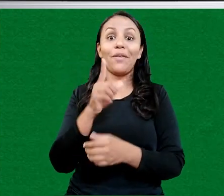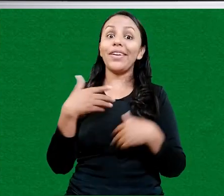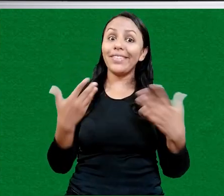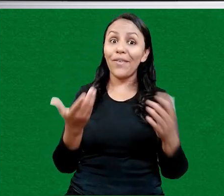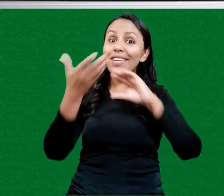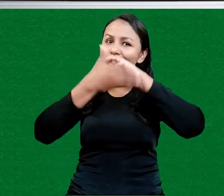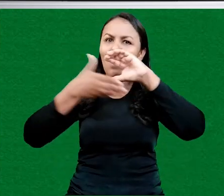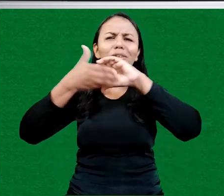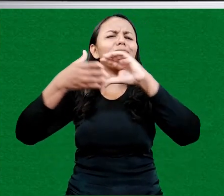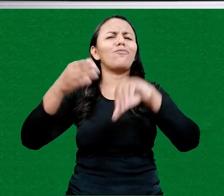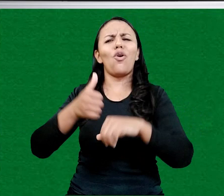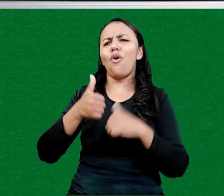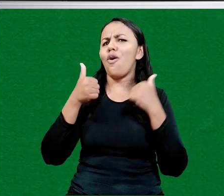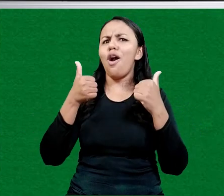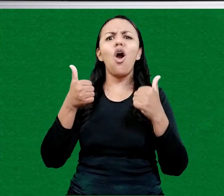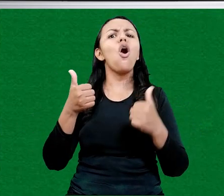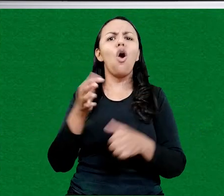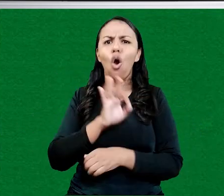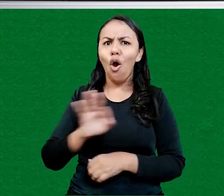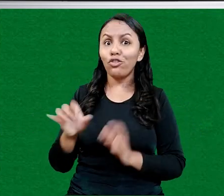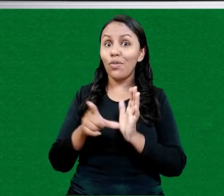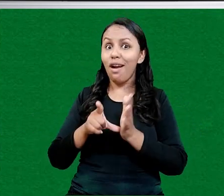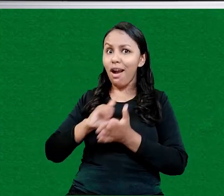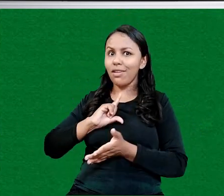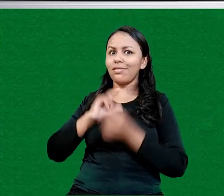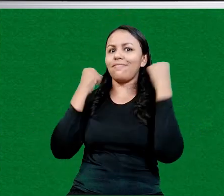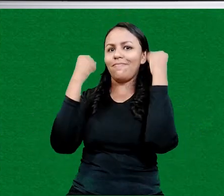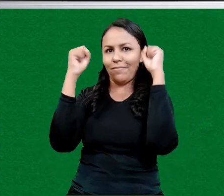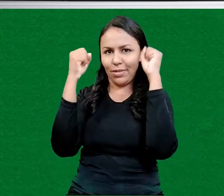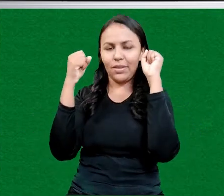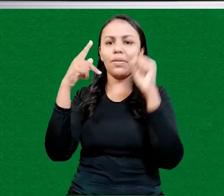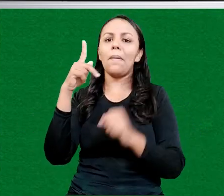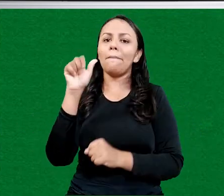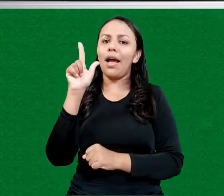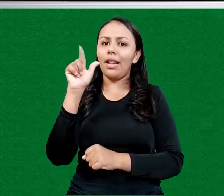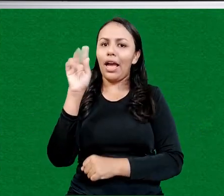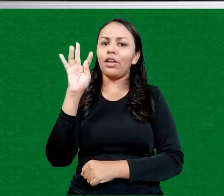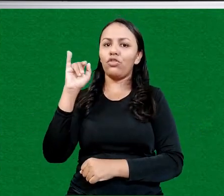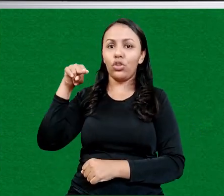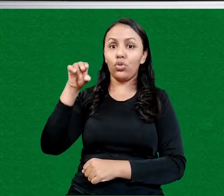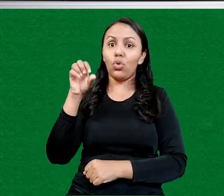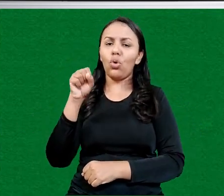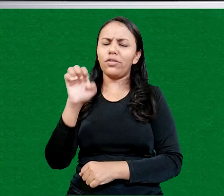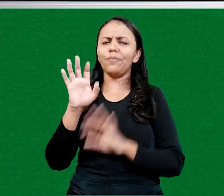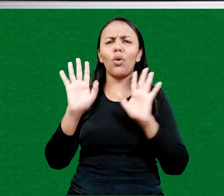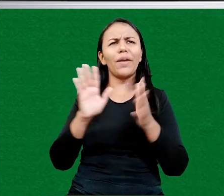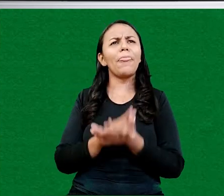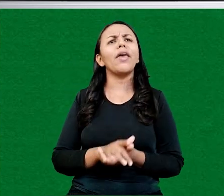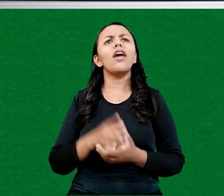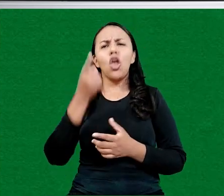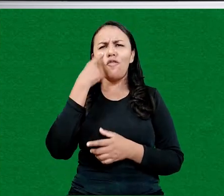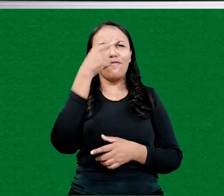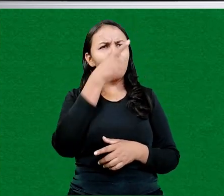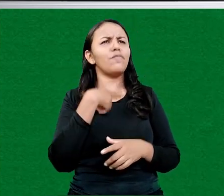excelente carboidrato para fazer antes do treino. Você pode ter a palatinose, Mas aí você vai dizer, Paulo, eu vi a palatinose